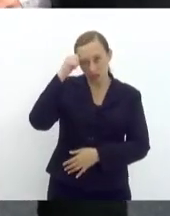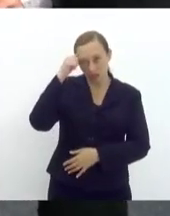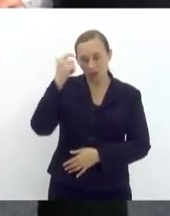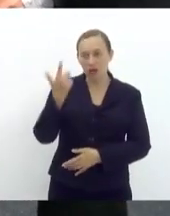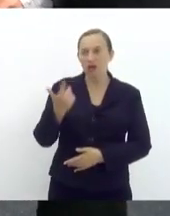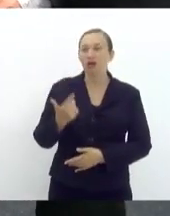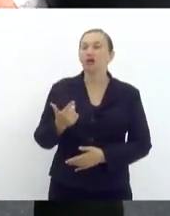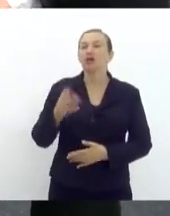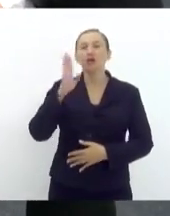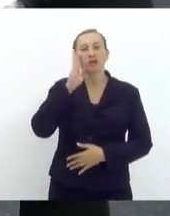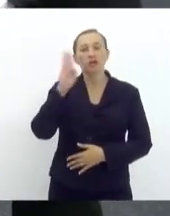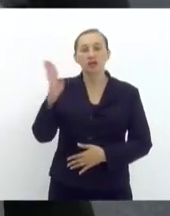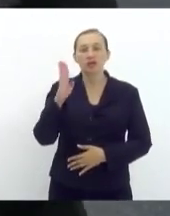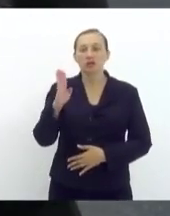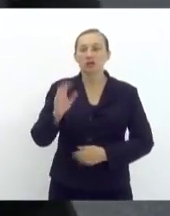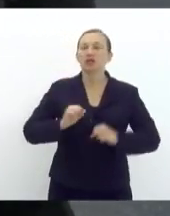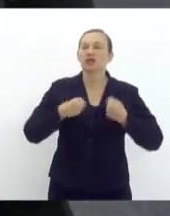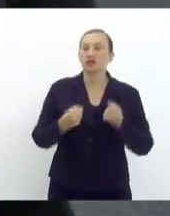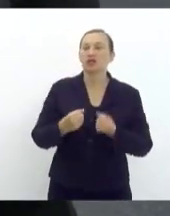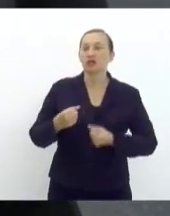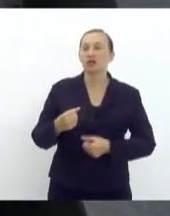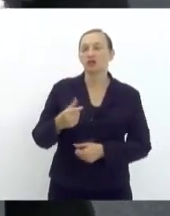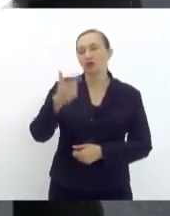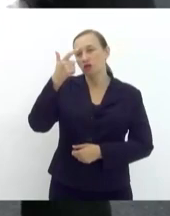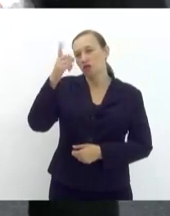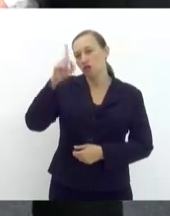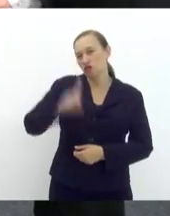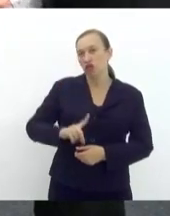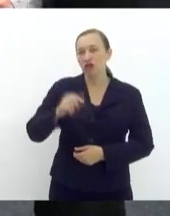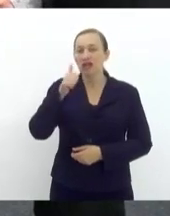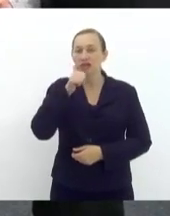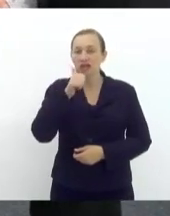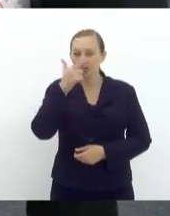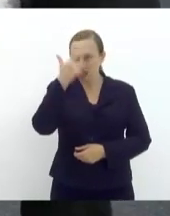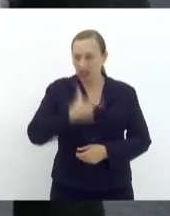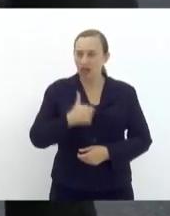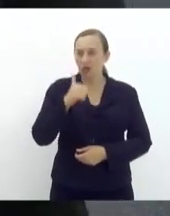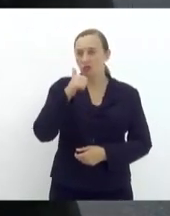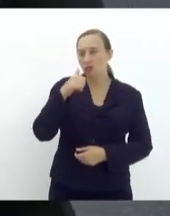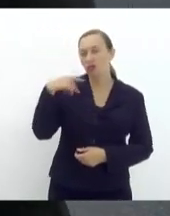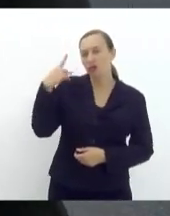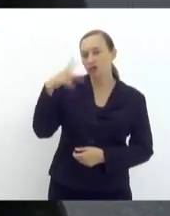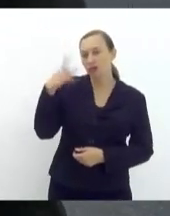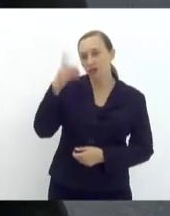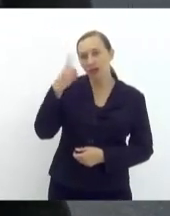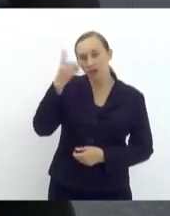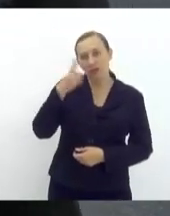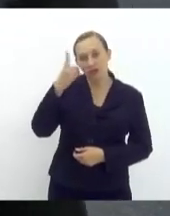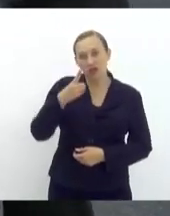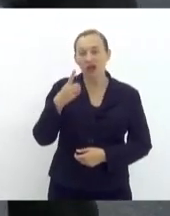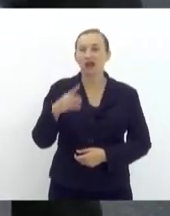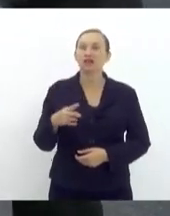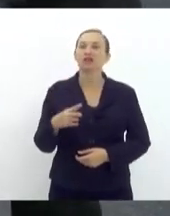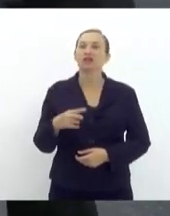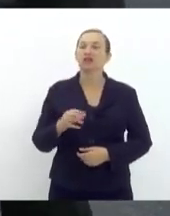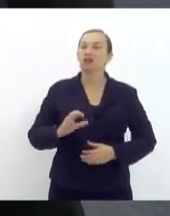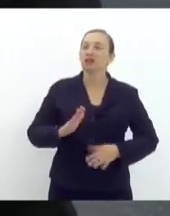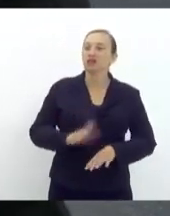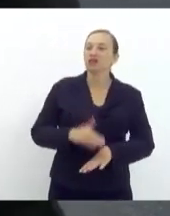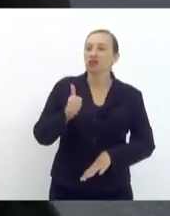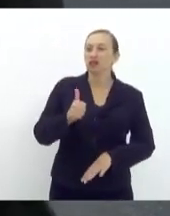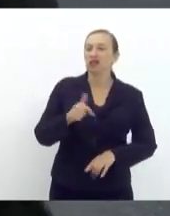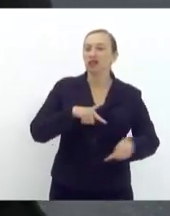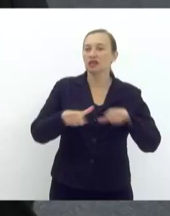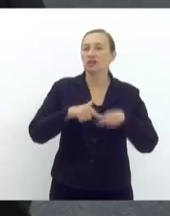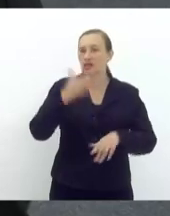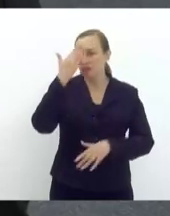principalmente defender o nosso direito de sermos parlamentares e estarmos aqui exercendo também com dignidade dessa função